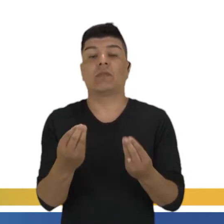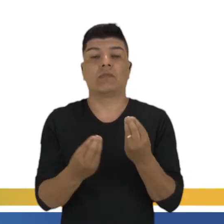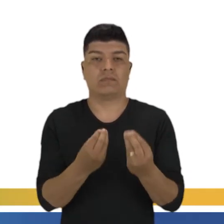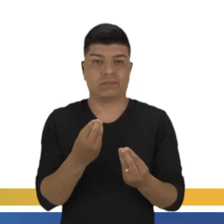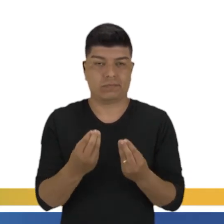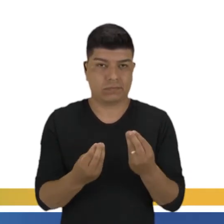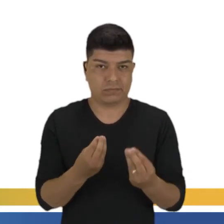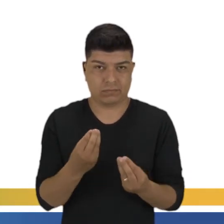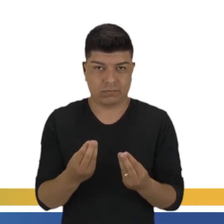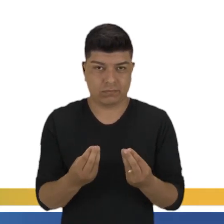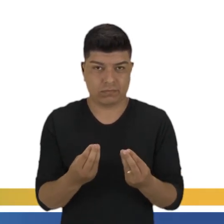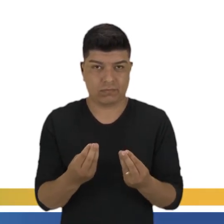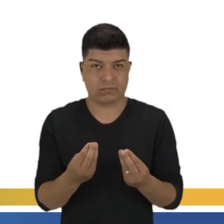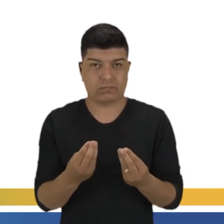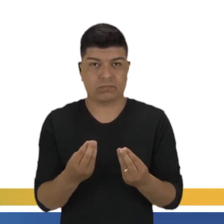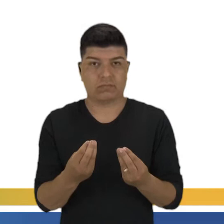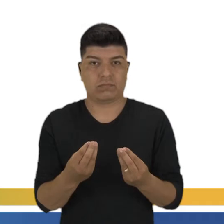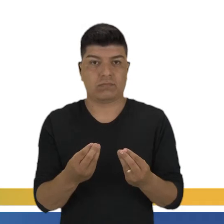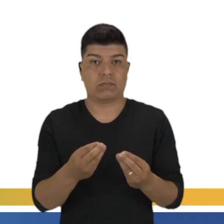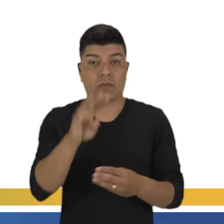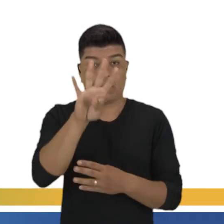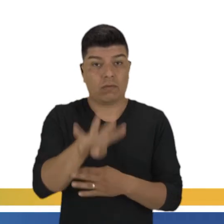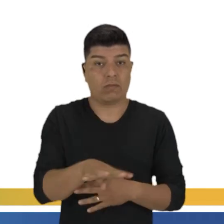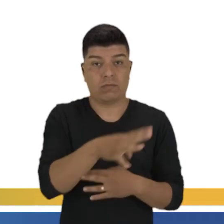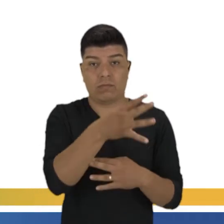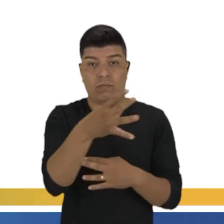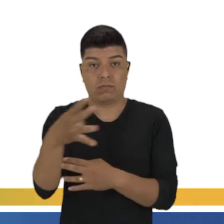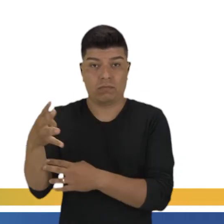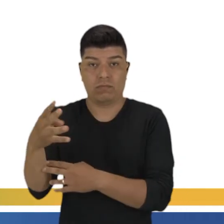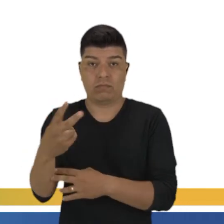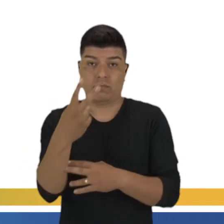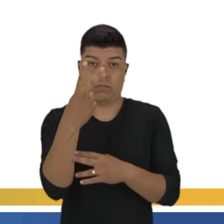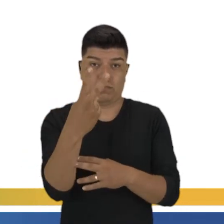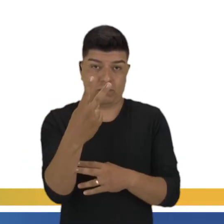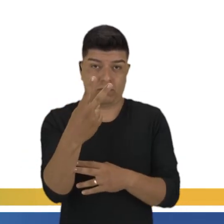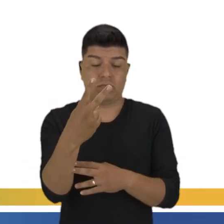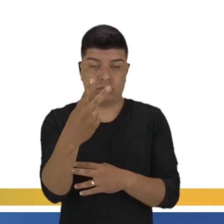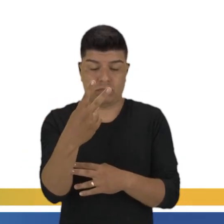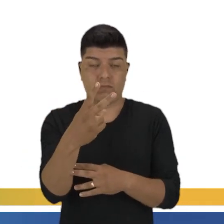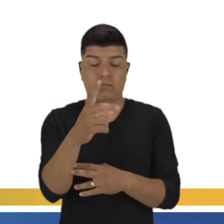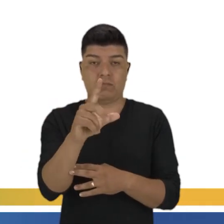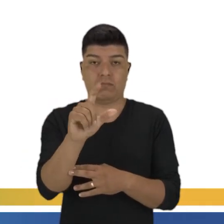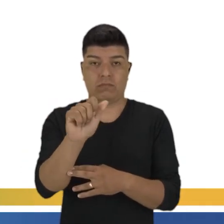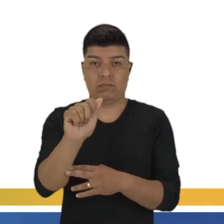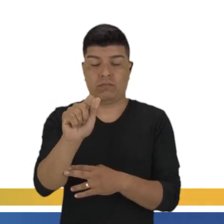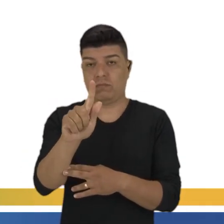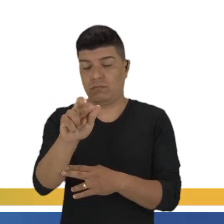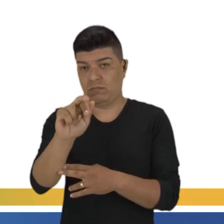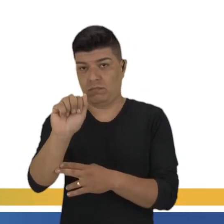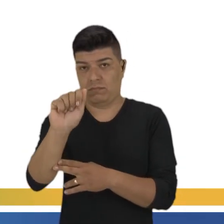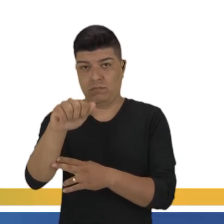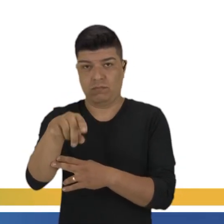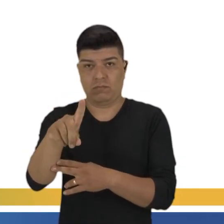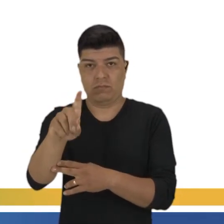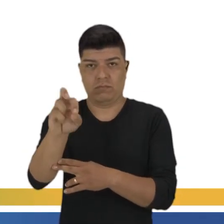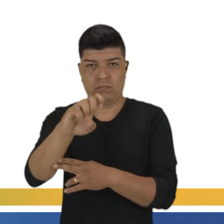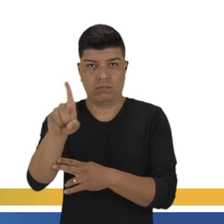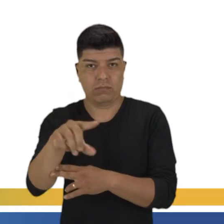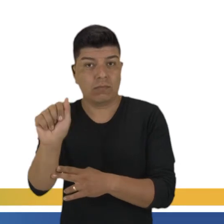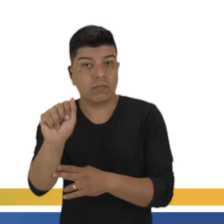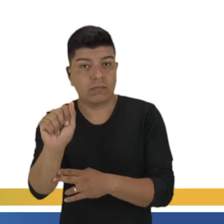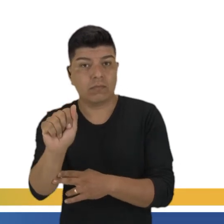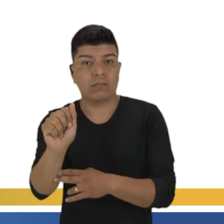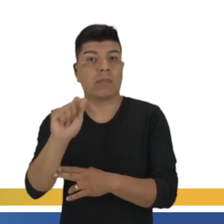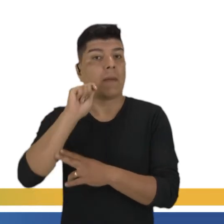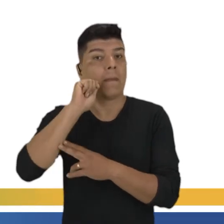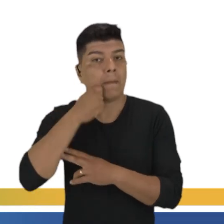maneira: disponha-se uma tabela com 2 grandezas, pães e reais.